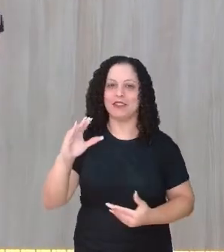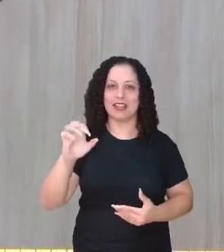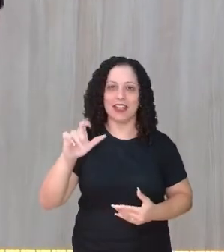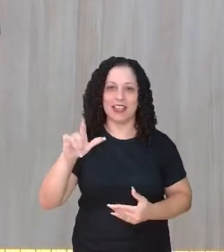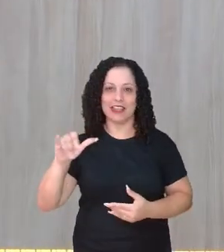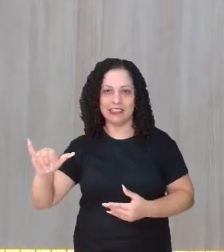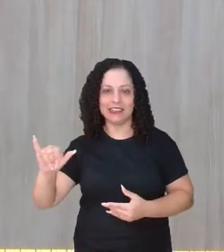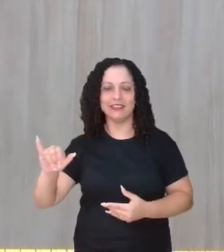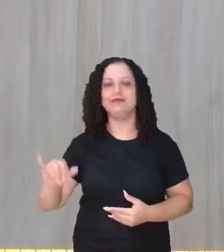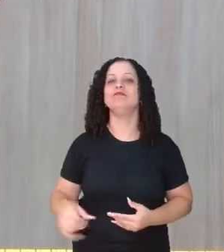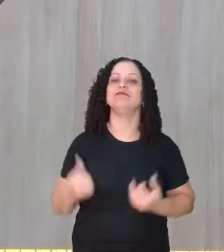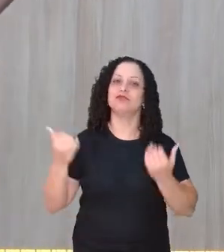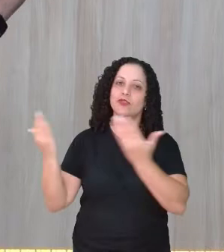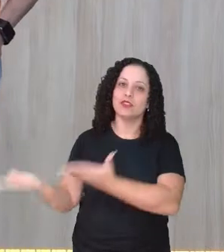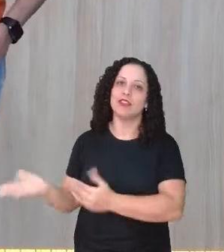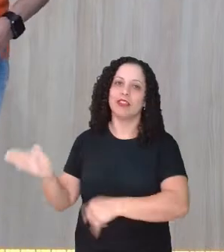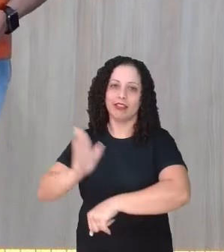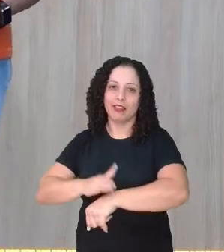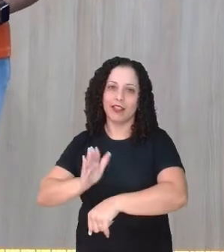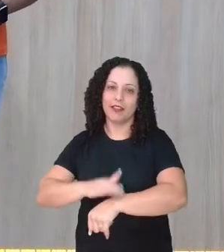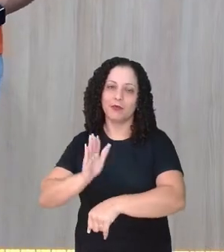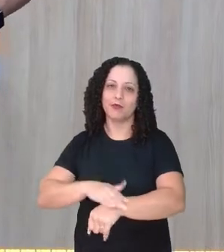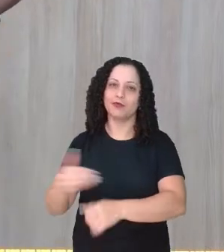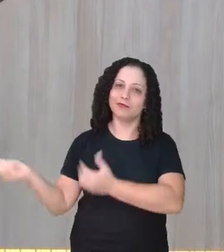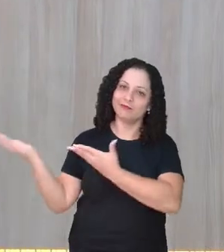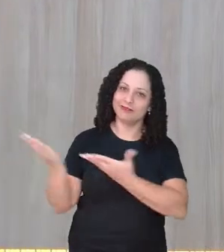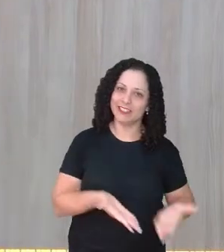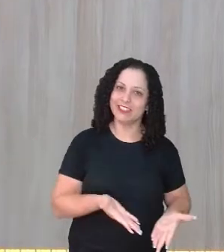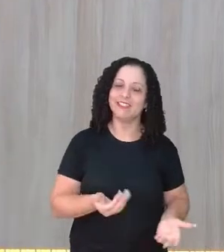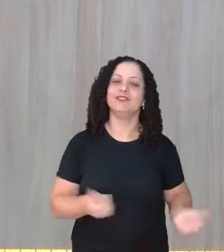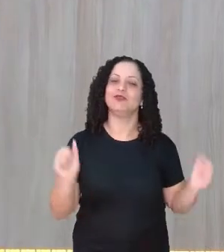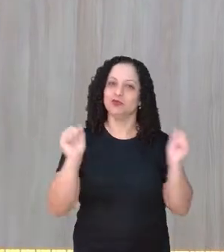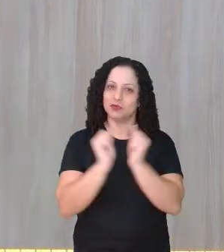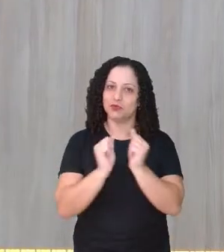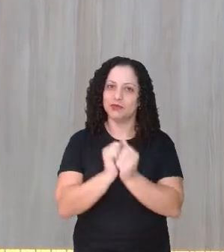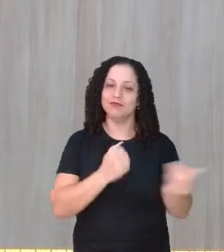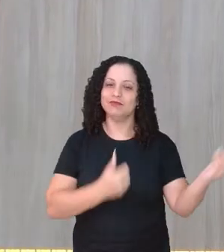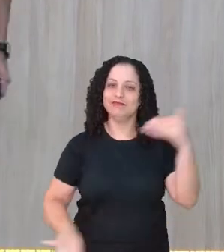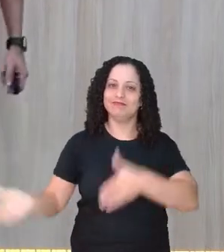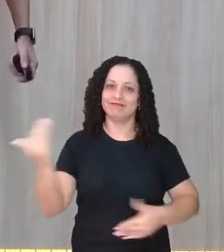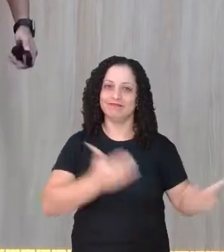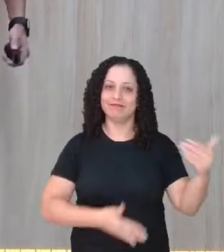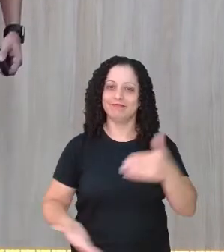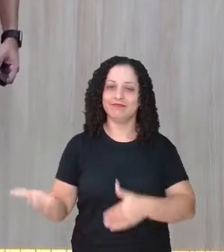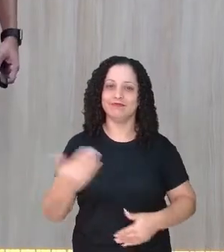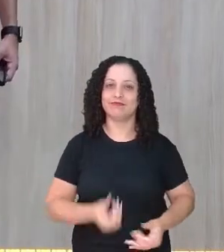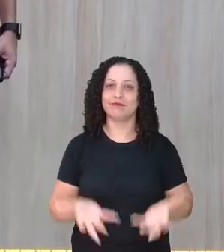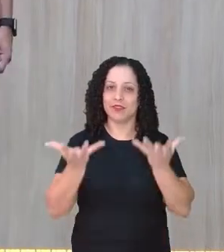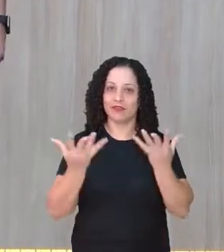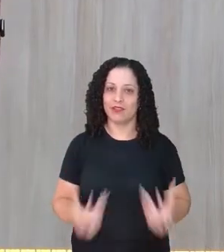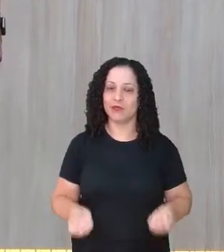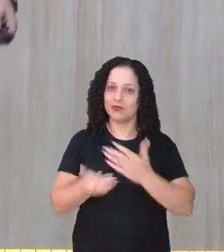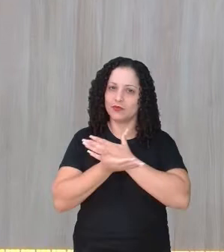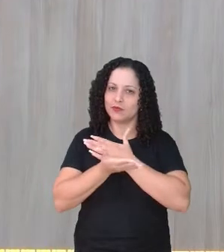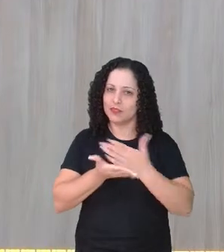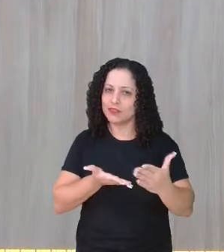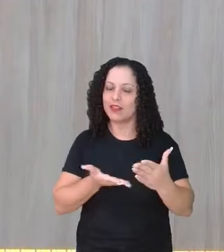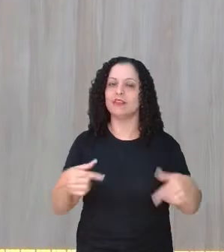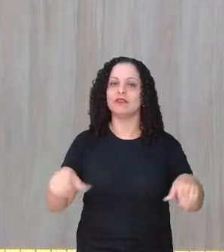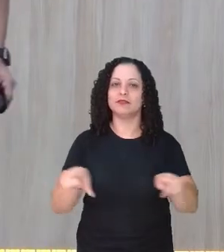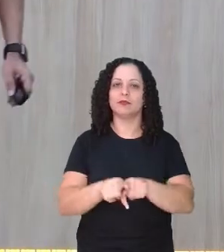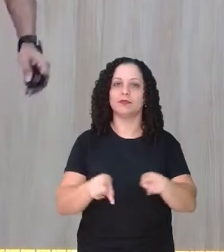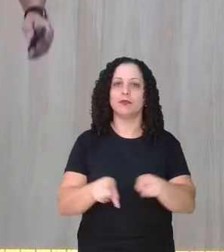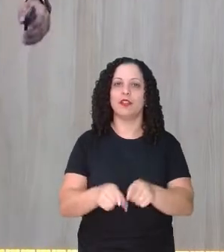estar disponibilizando aí o seu tempo para estar aqui conosco, certo? Então, vamos chegando aí, pessoal, vamos